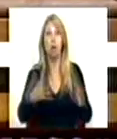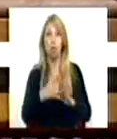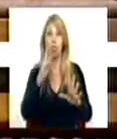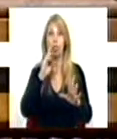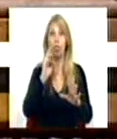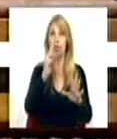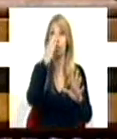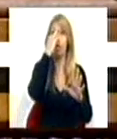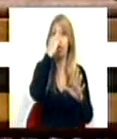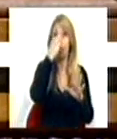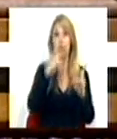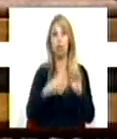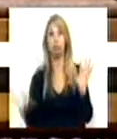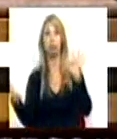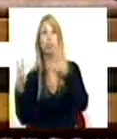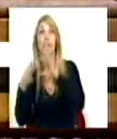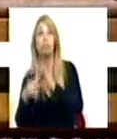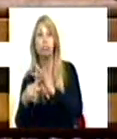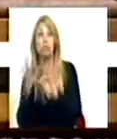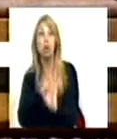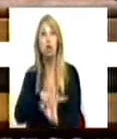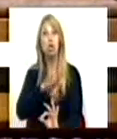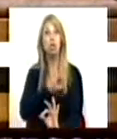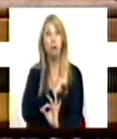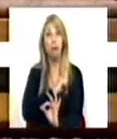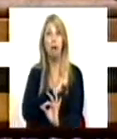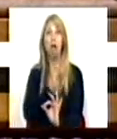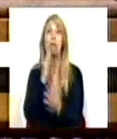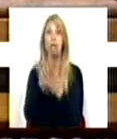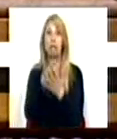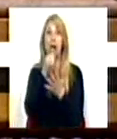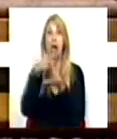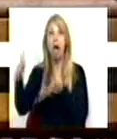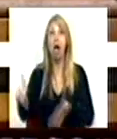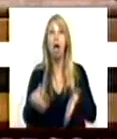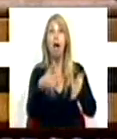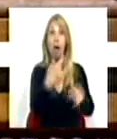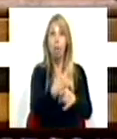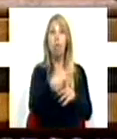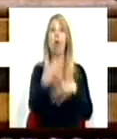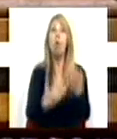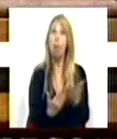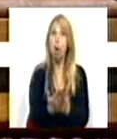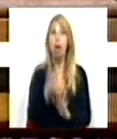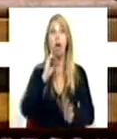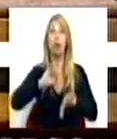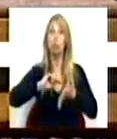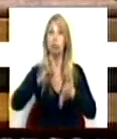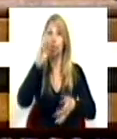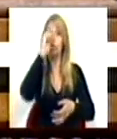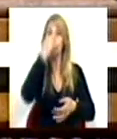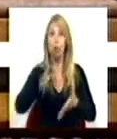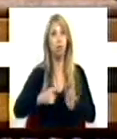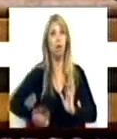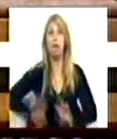um imperativo e impõe-se, como os Verdes tantas vezes têm dito já no decurso desta legislatura, que a revisão